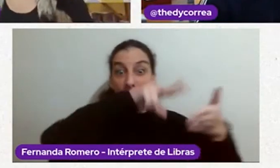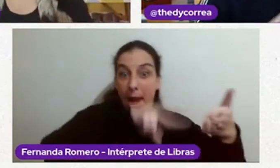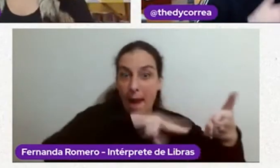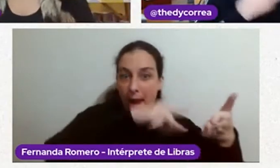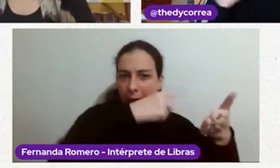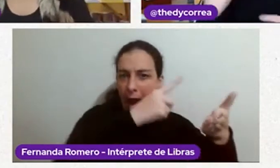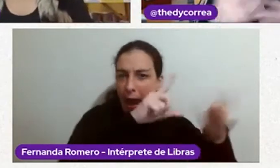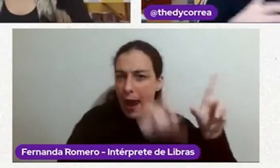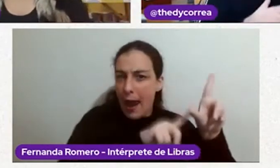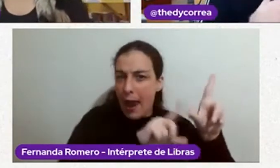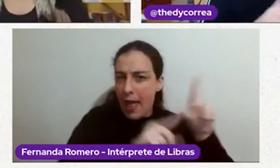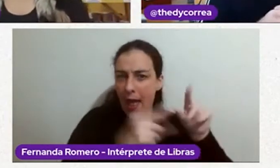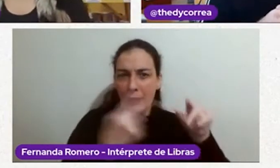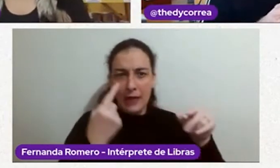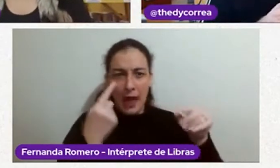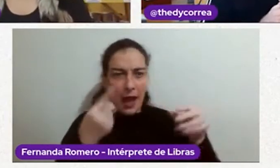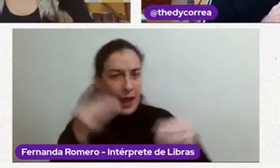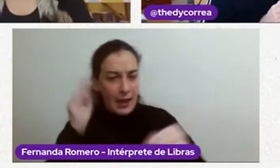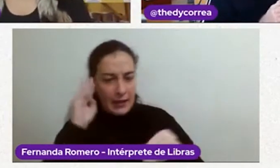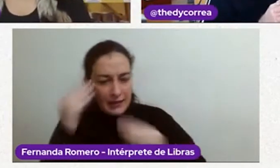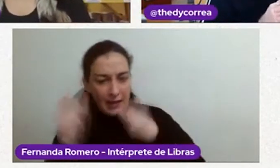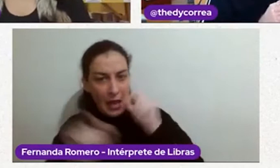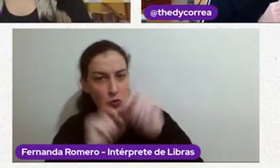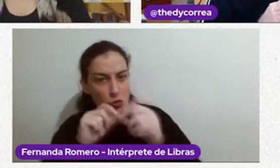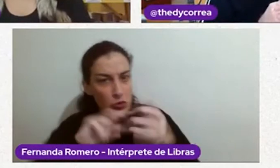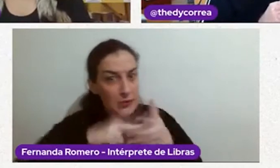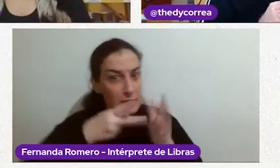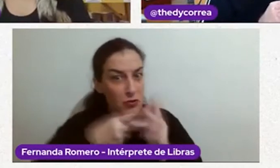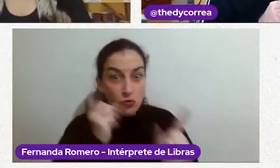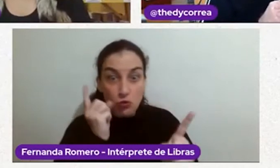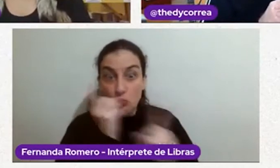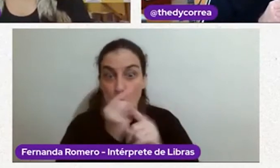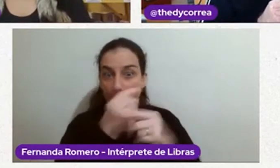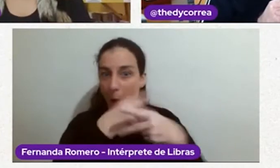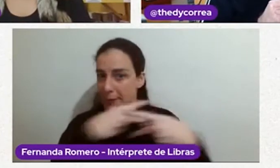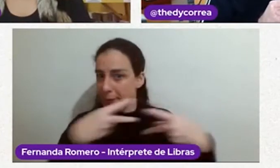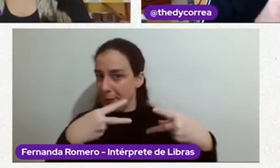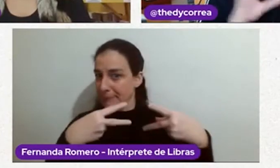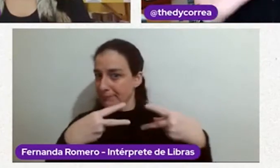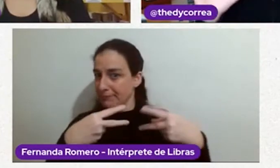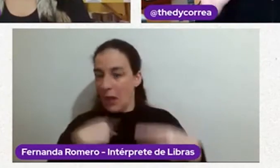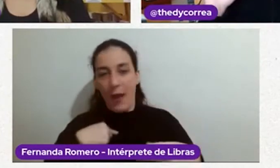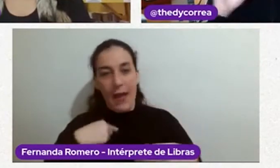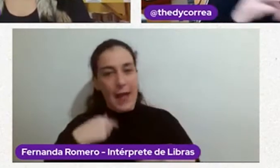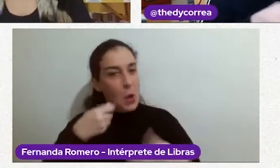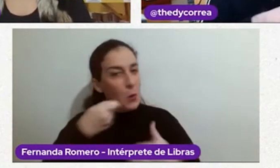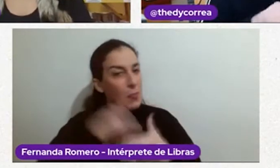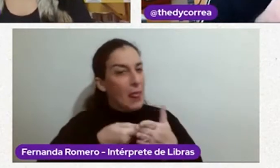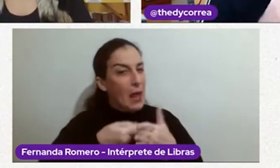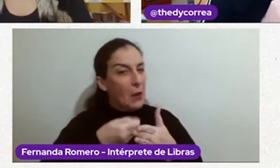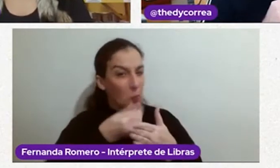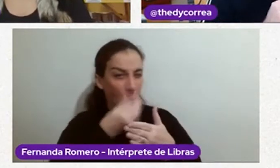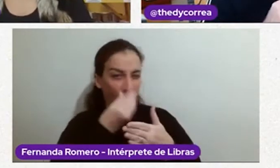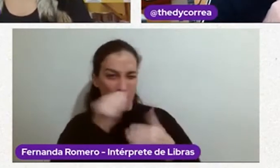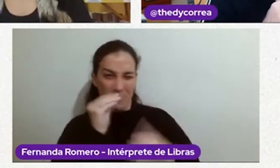do cara, descobre uma série de outras coisas. Então eu procuro não ter preconceito e aprender um pouquinho com cada